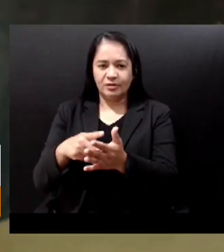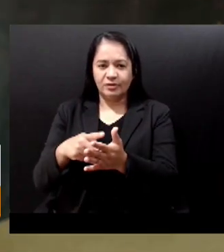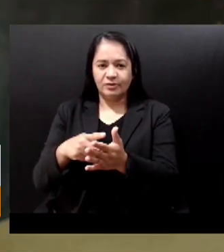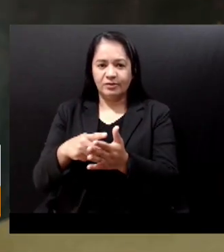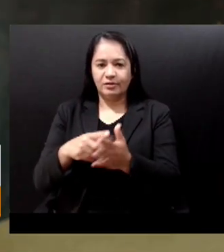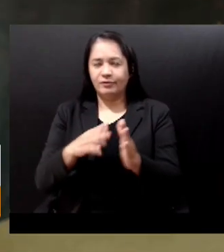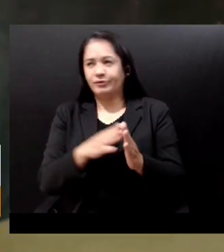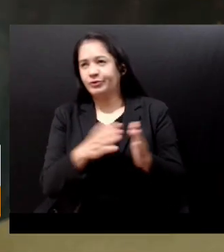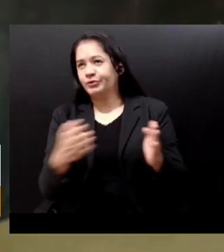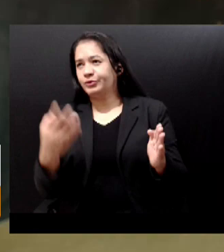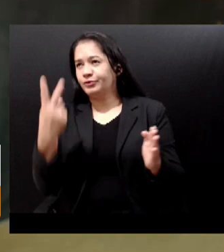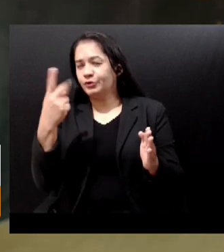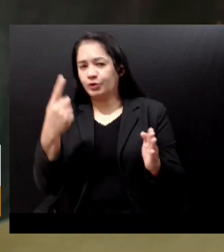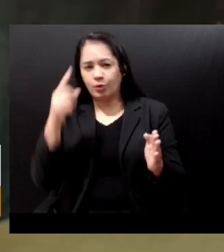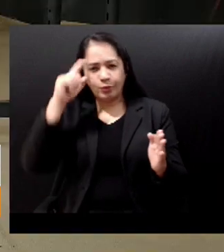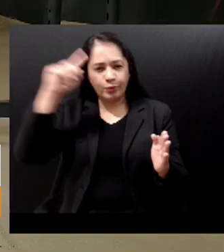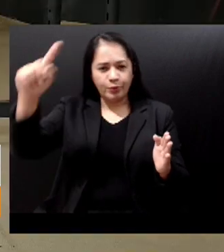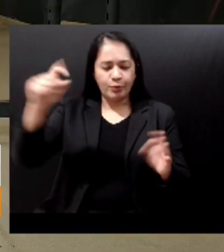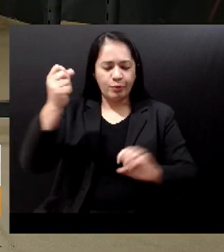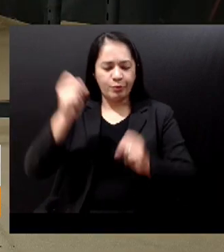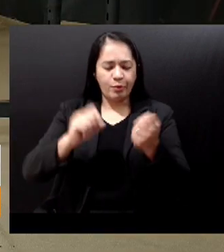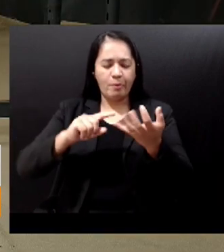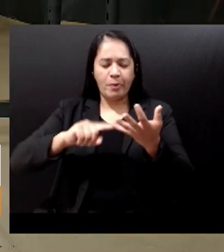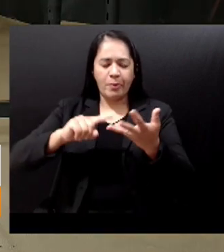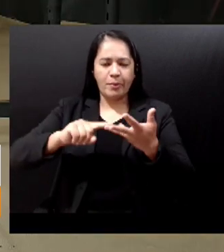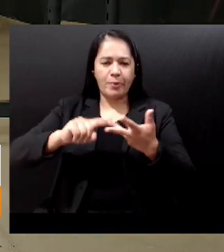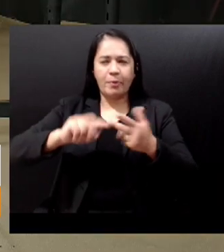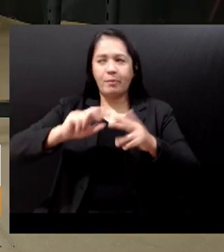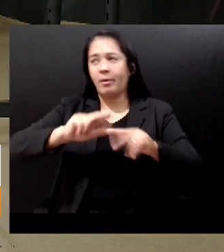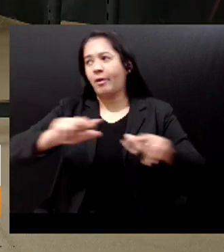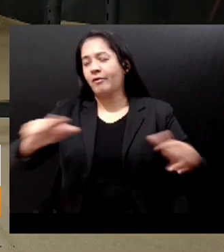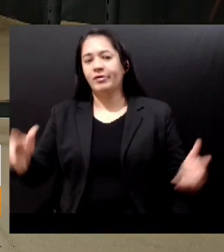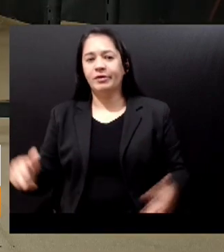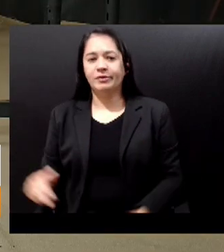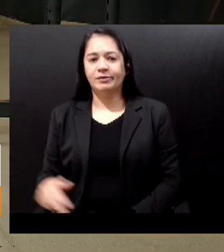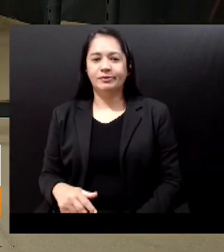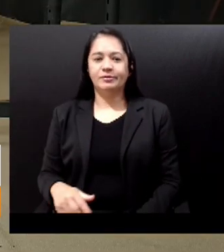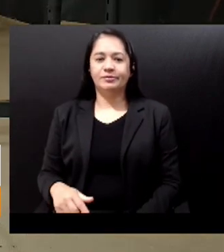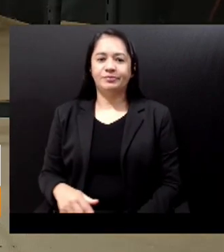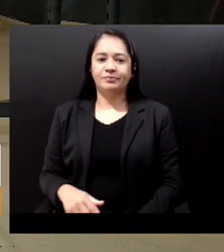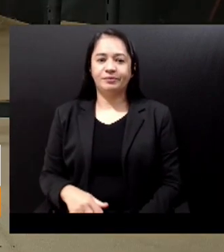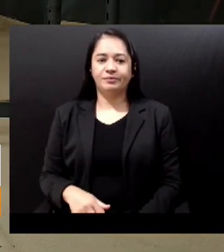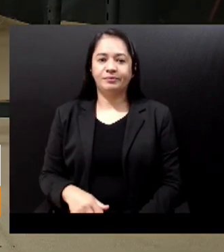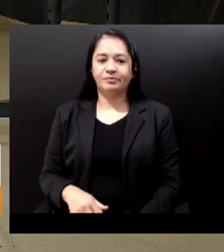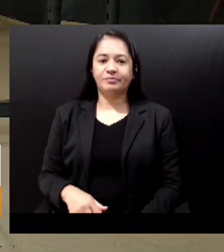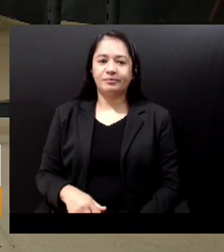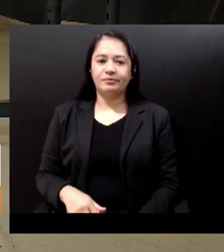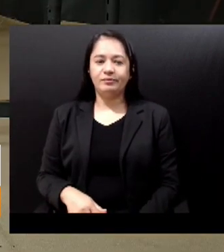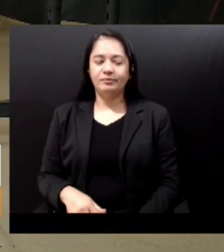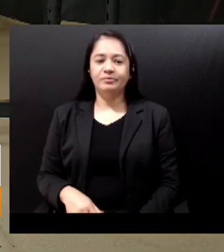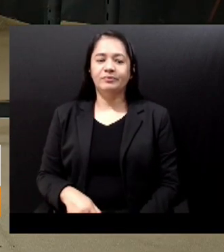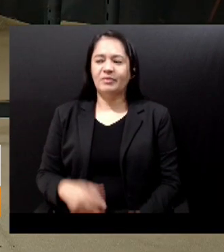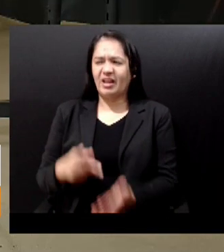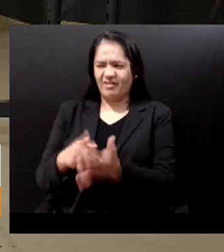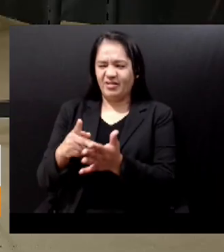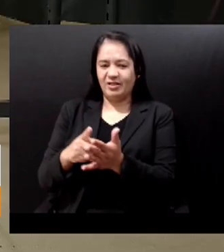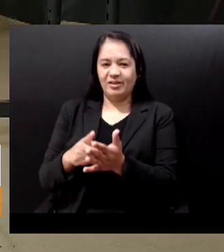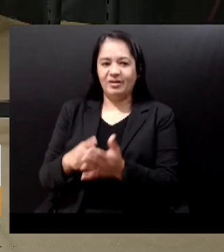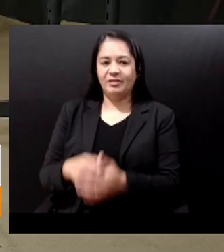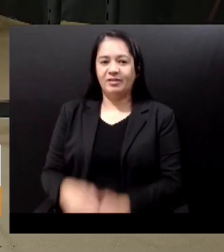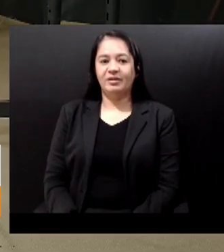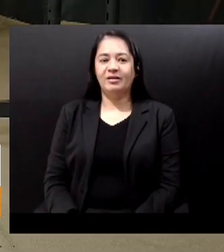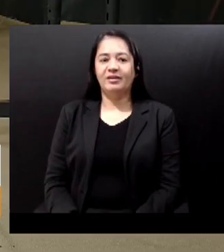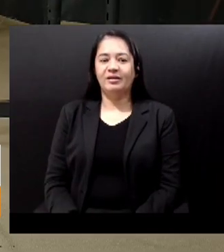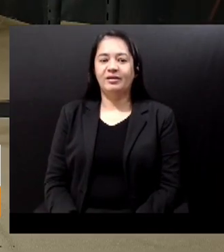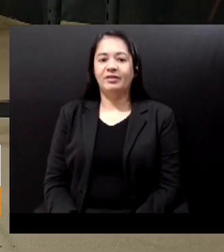dias para exercício físico, tem um monte de tarefas aí de 21 dias. Ela realmente Uhum. funciona? Acho que depende muito,